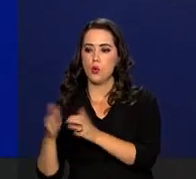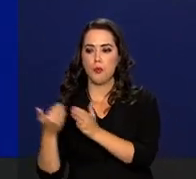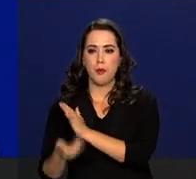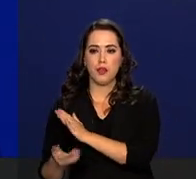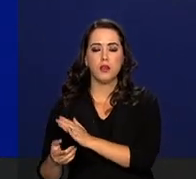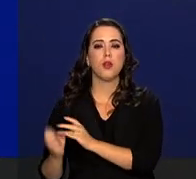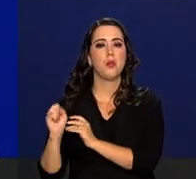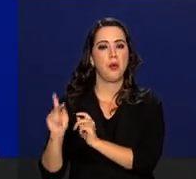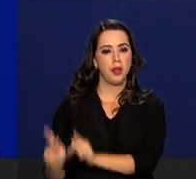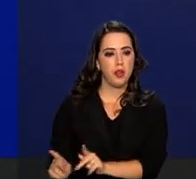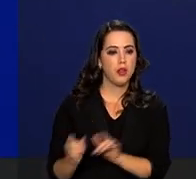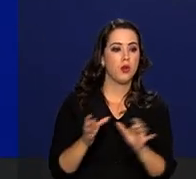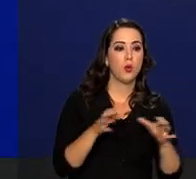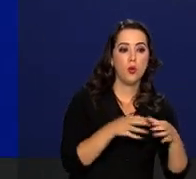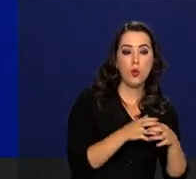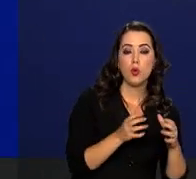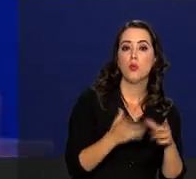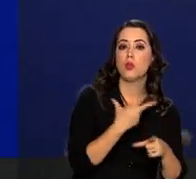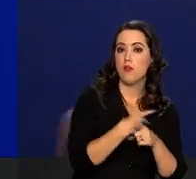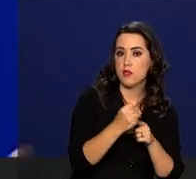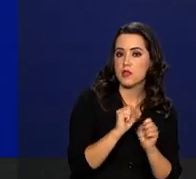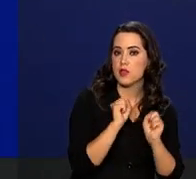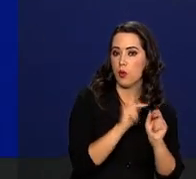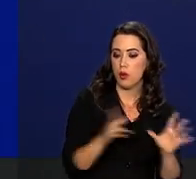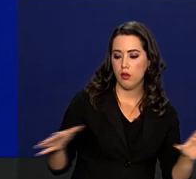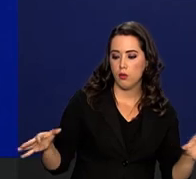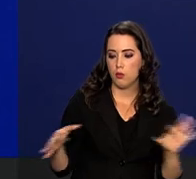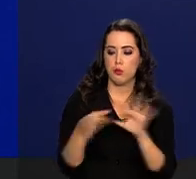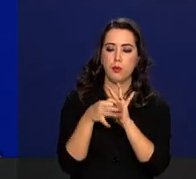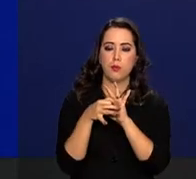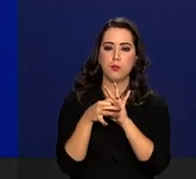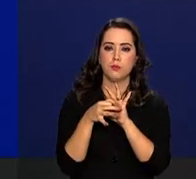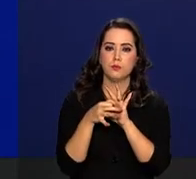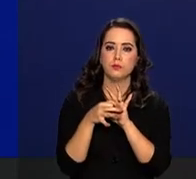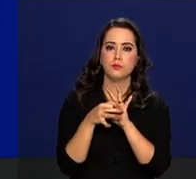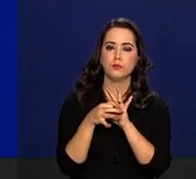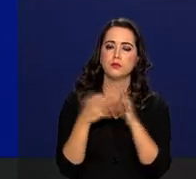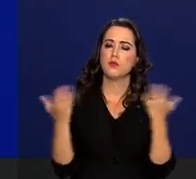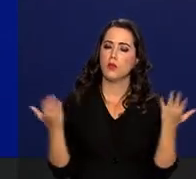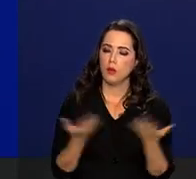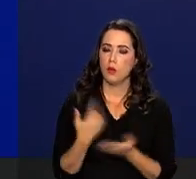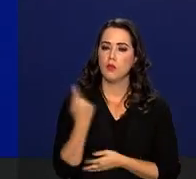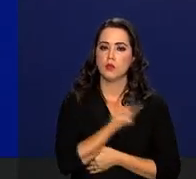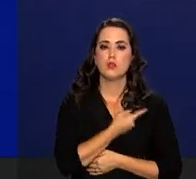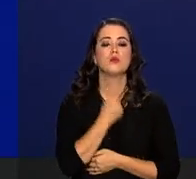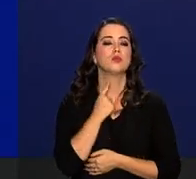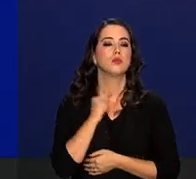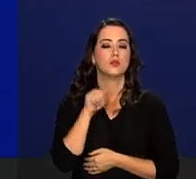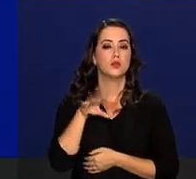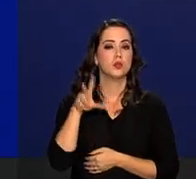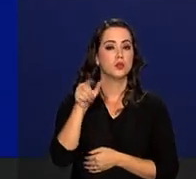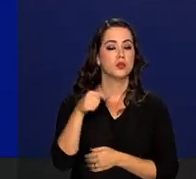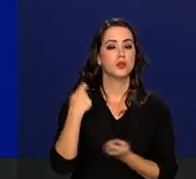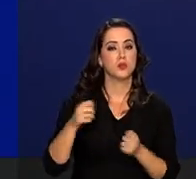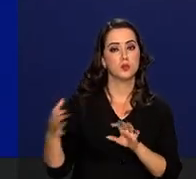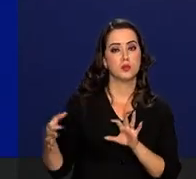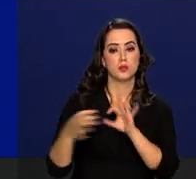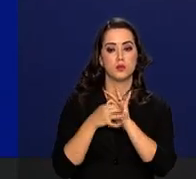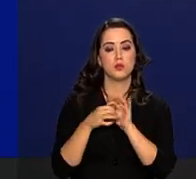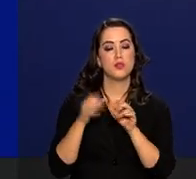Portanto, neste momento, meu desejo é que todos devam unir-se, especialmente